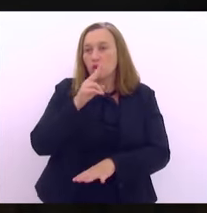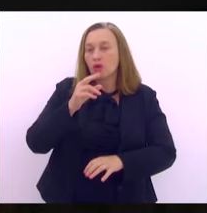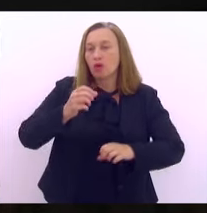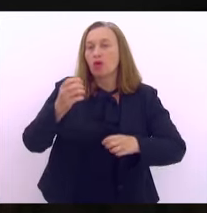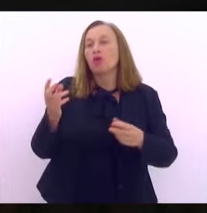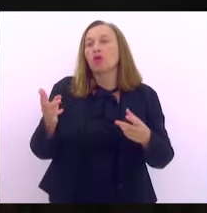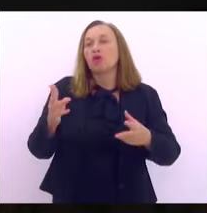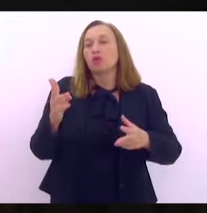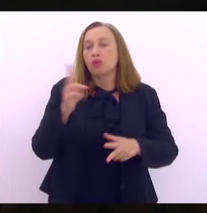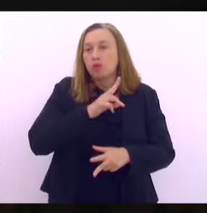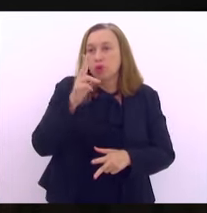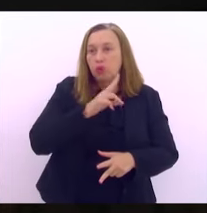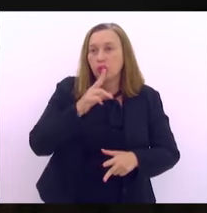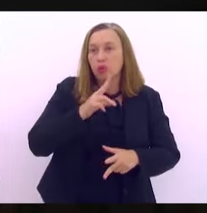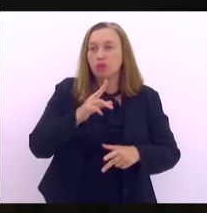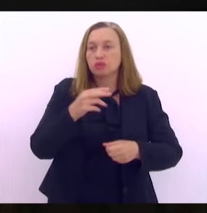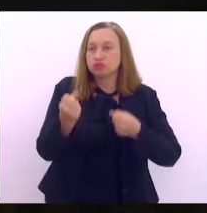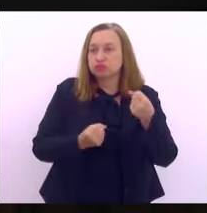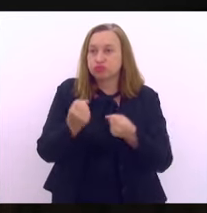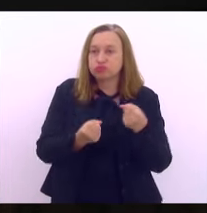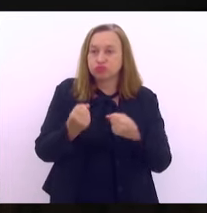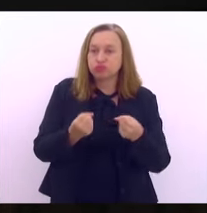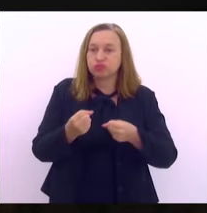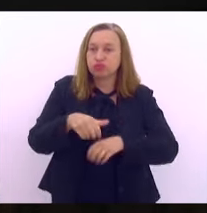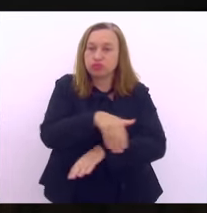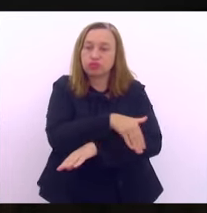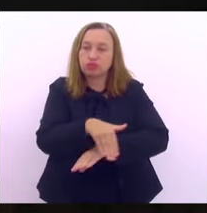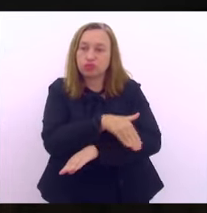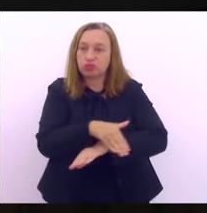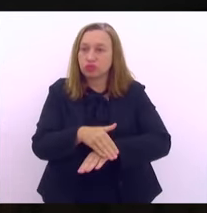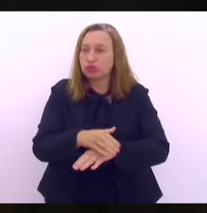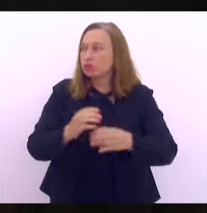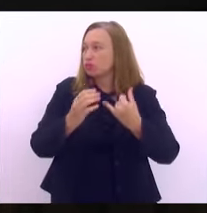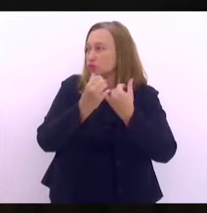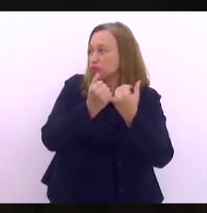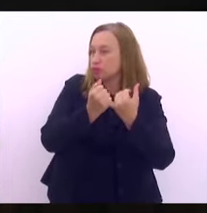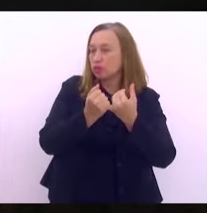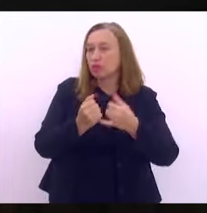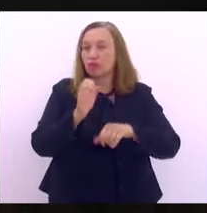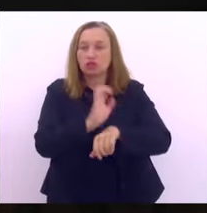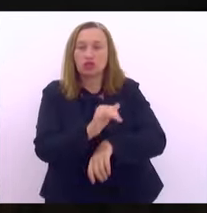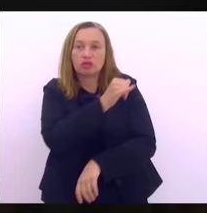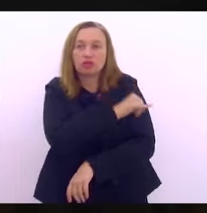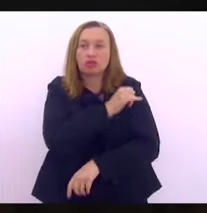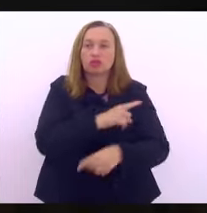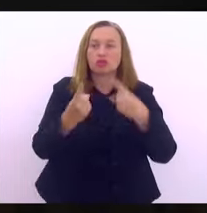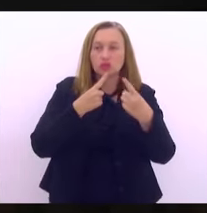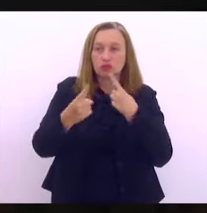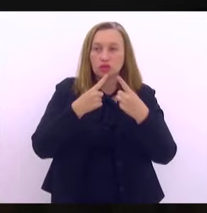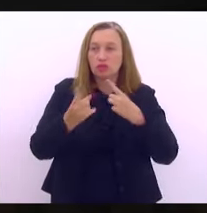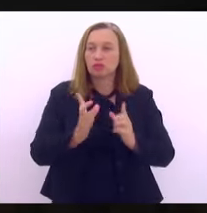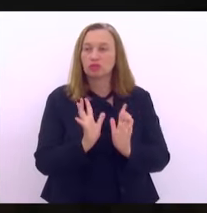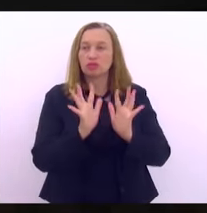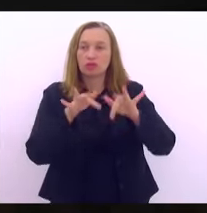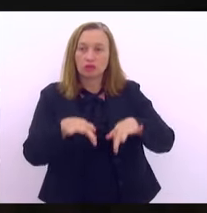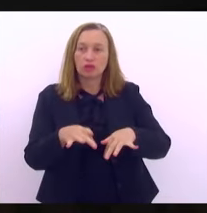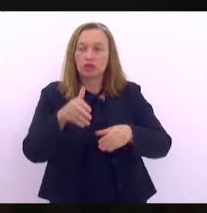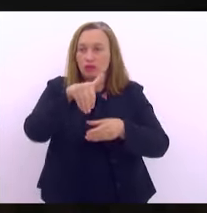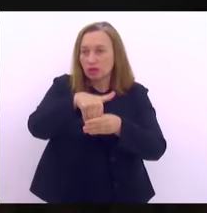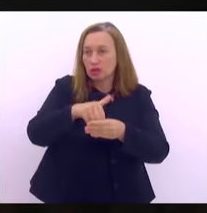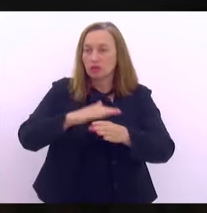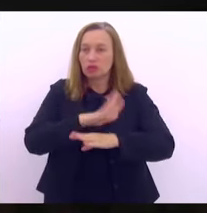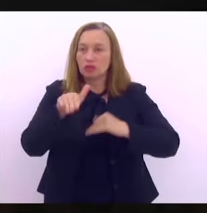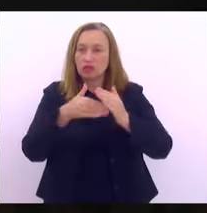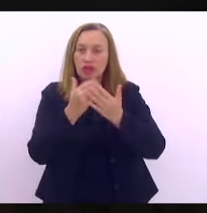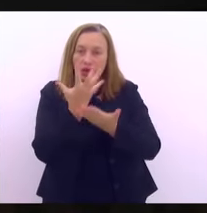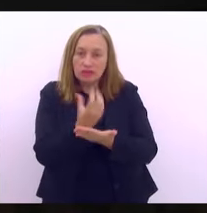patrimônio cultural imaterial do Estado do Rio de Janeiro. Em discussão. Não havendo quem queira discutir, encerrada a discussão, em votação. Os